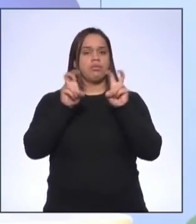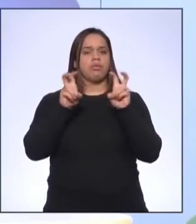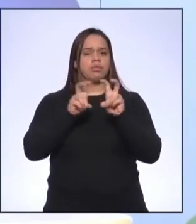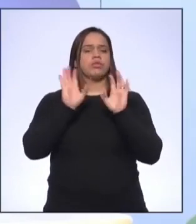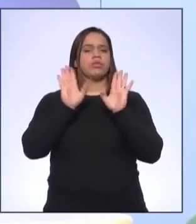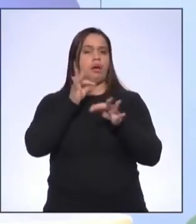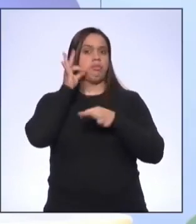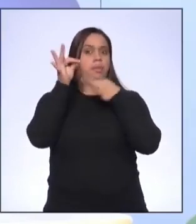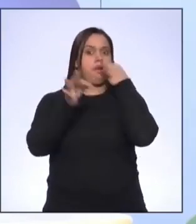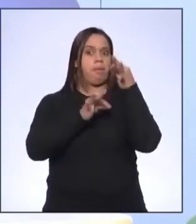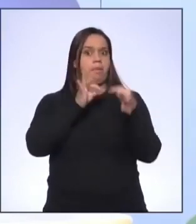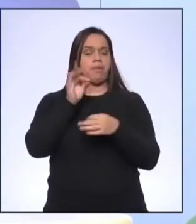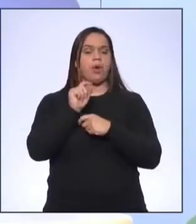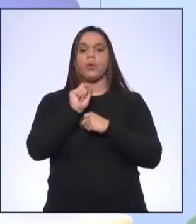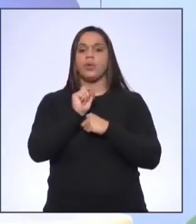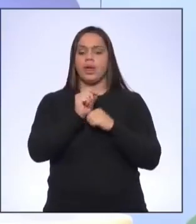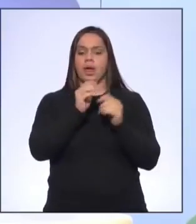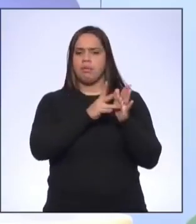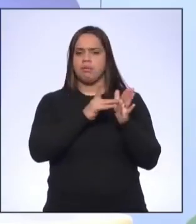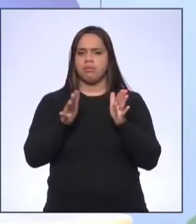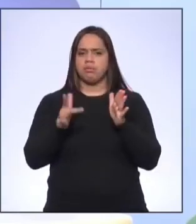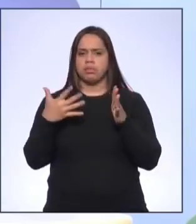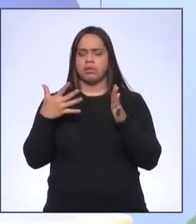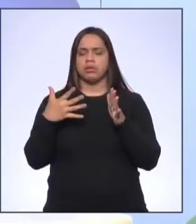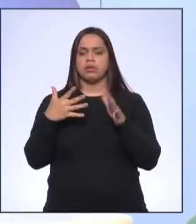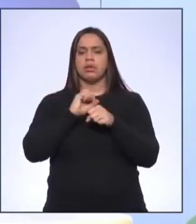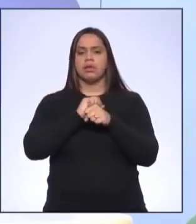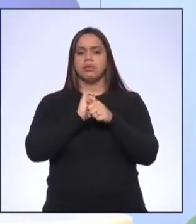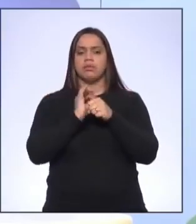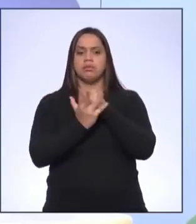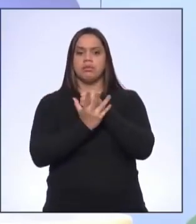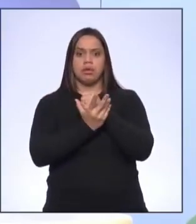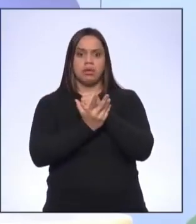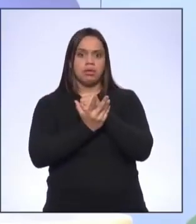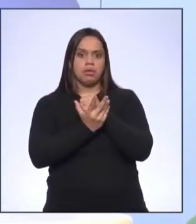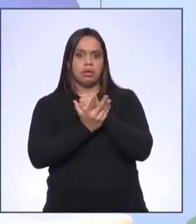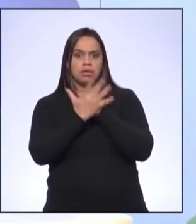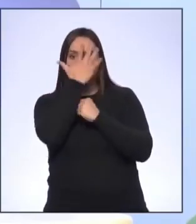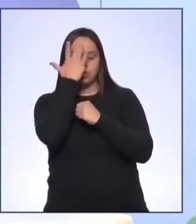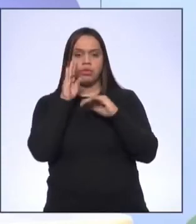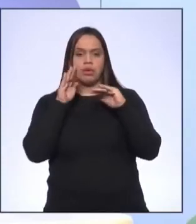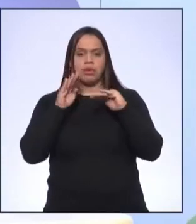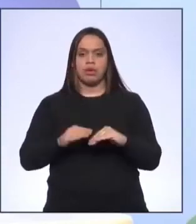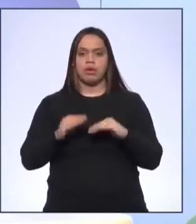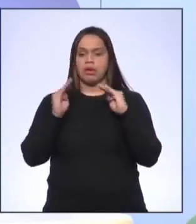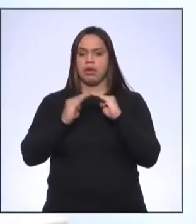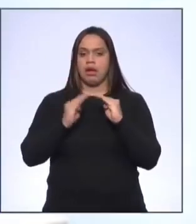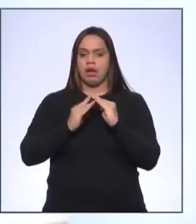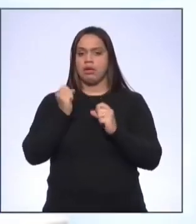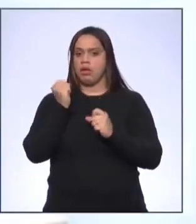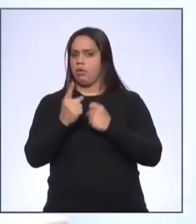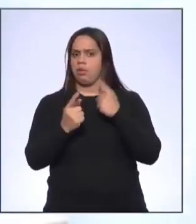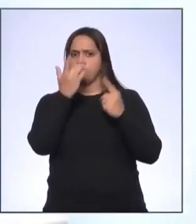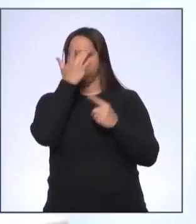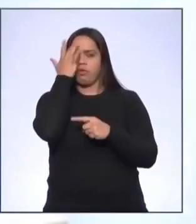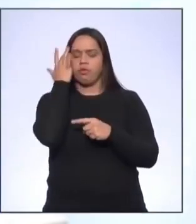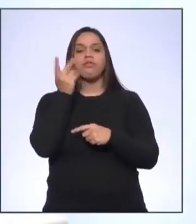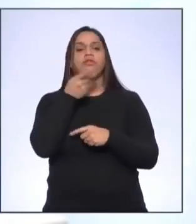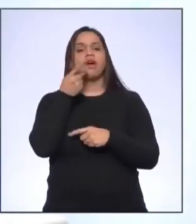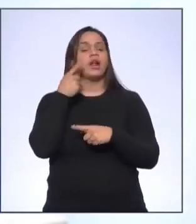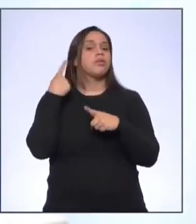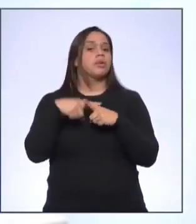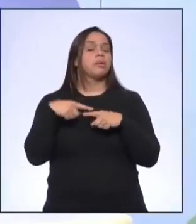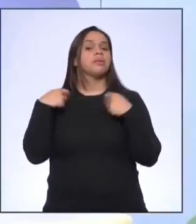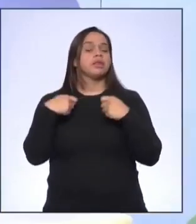comentada. Durante a pandemia, todos em casa, e algumas pessoas questionam porque precisam sair